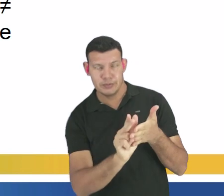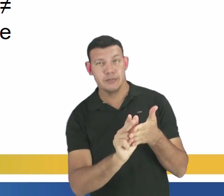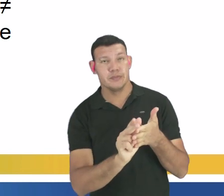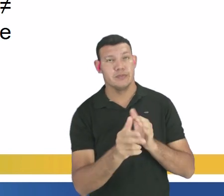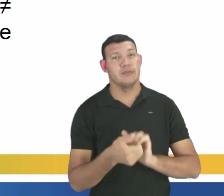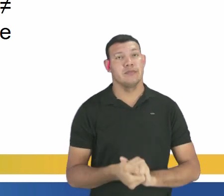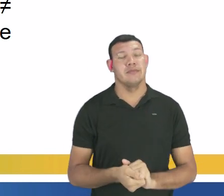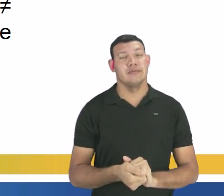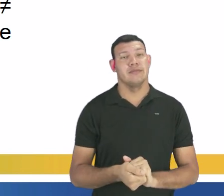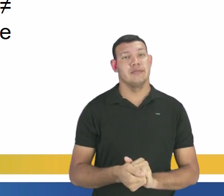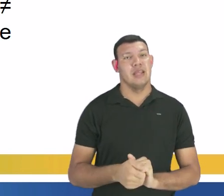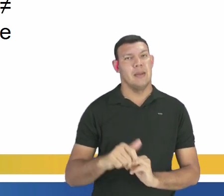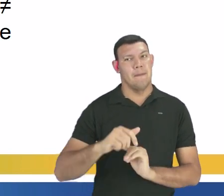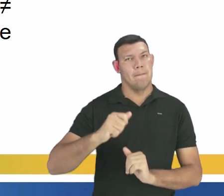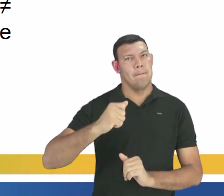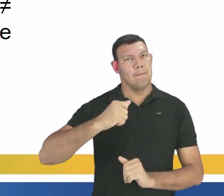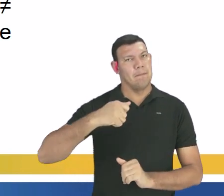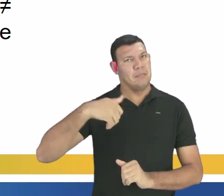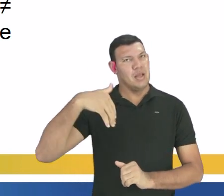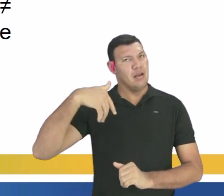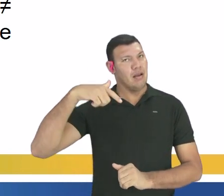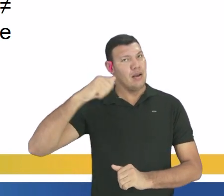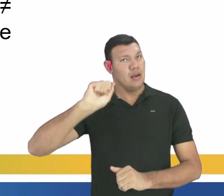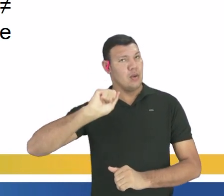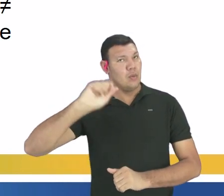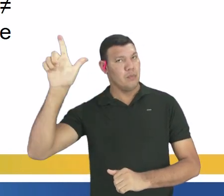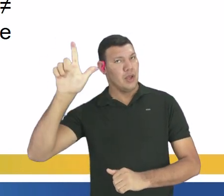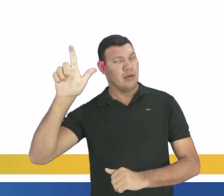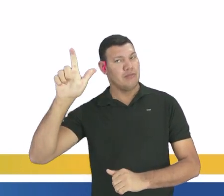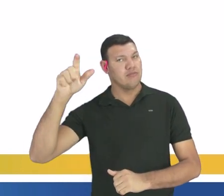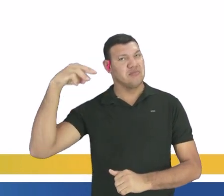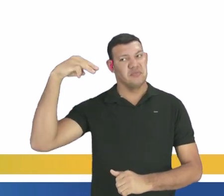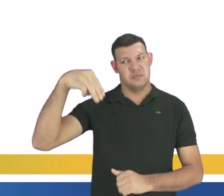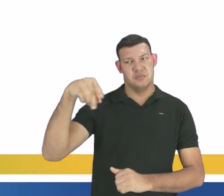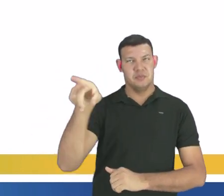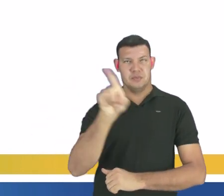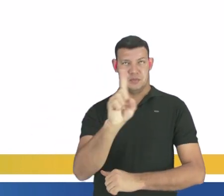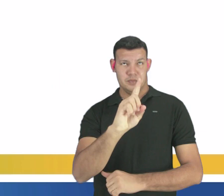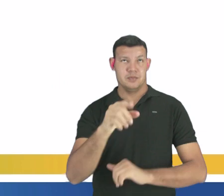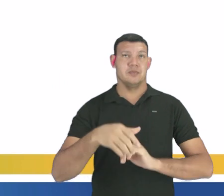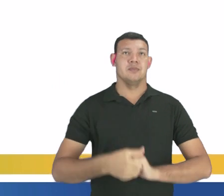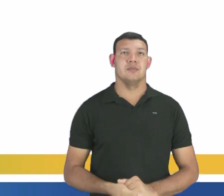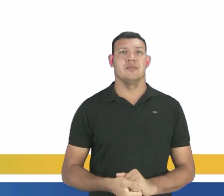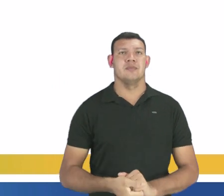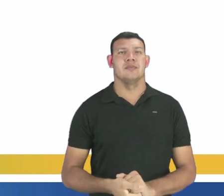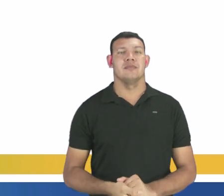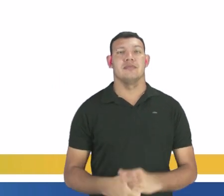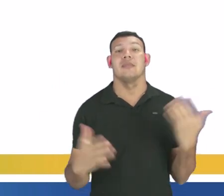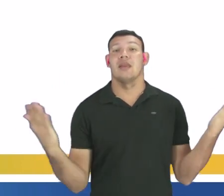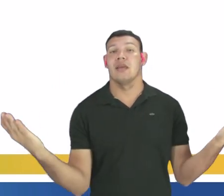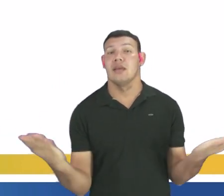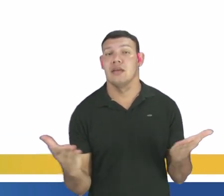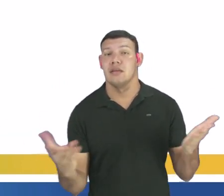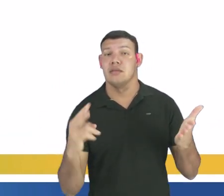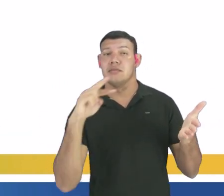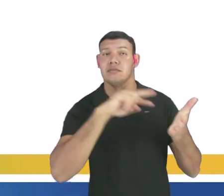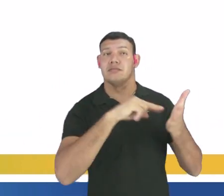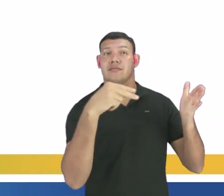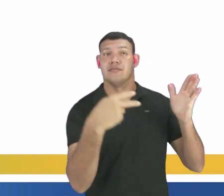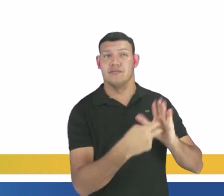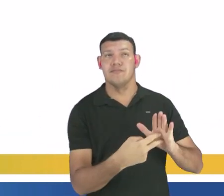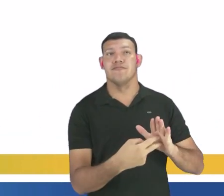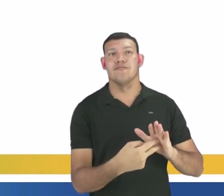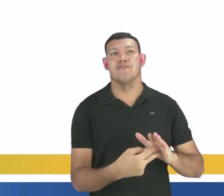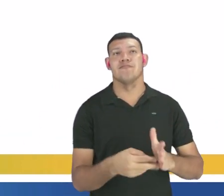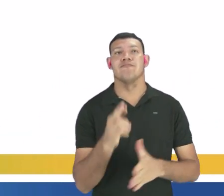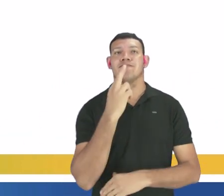maior que o m, ou maior que o expoente. Tudo bem? Agora nós vamos à definição de raiz